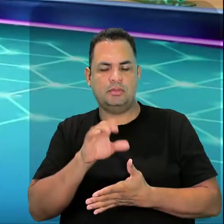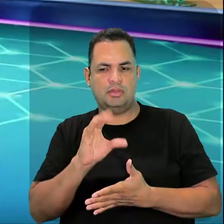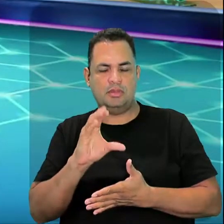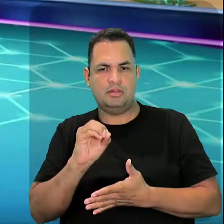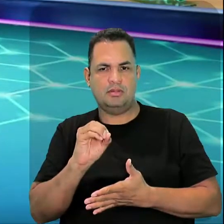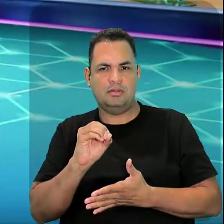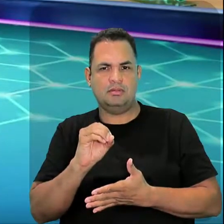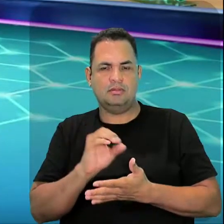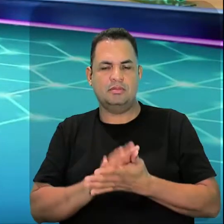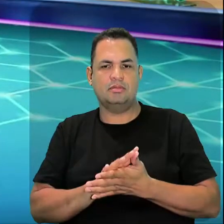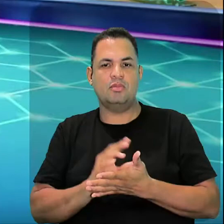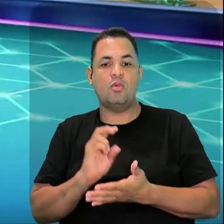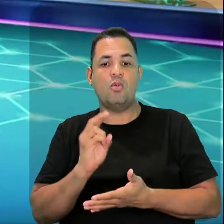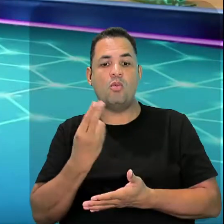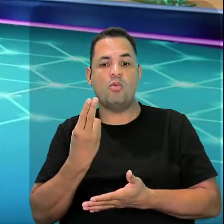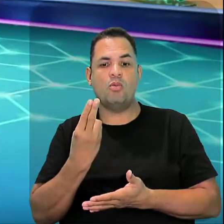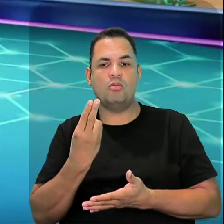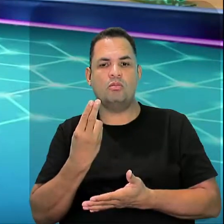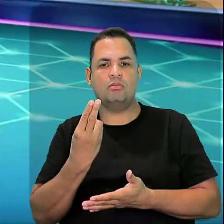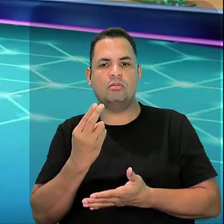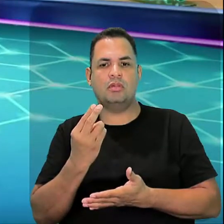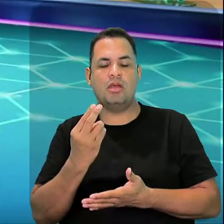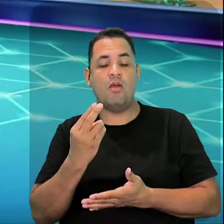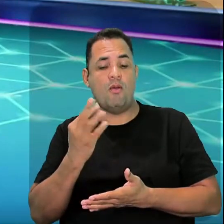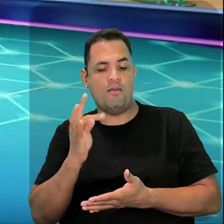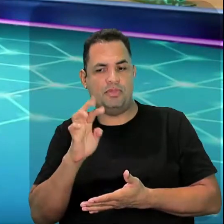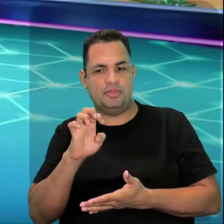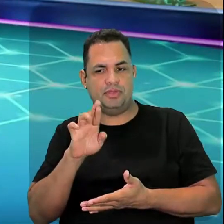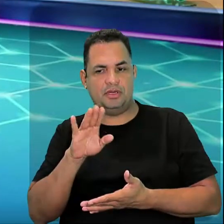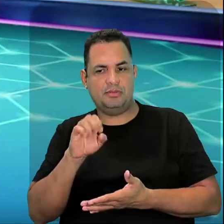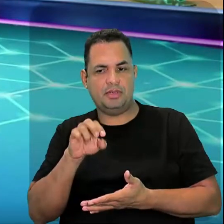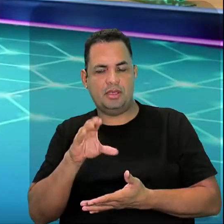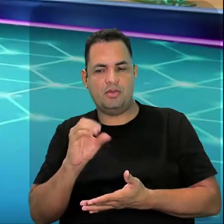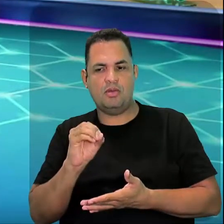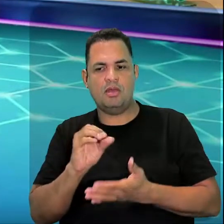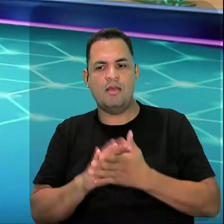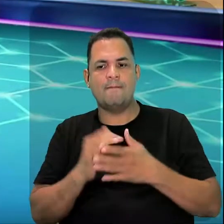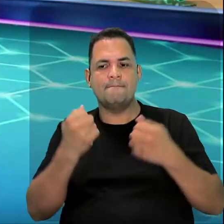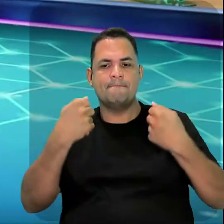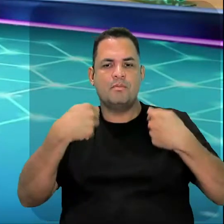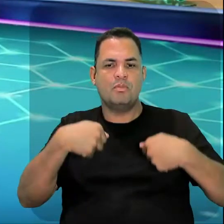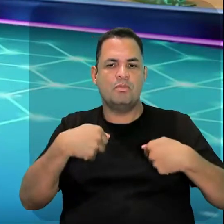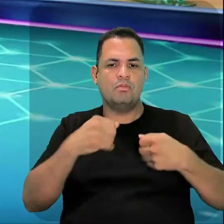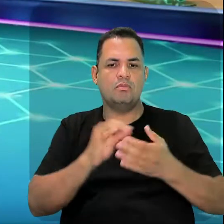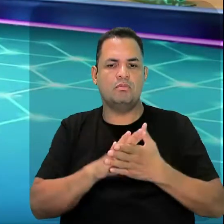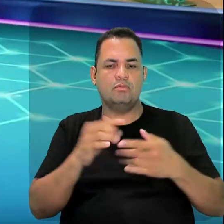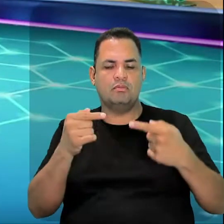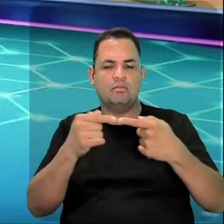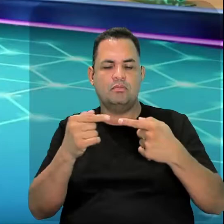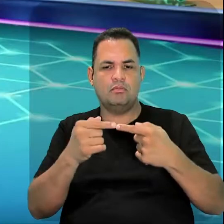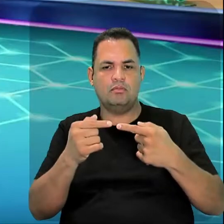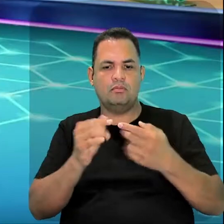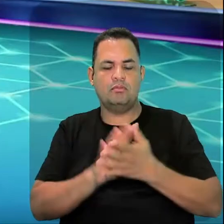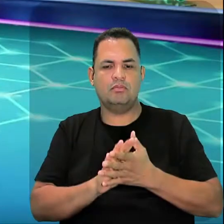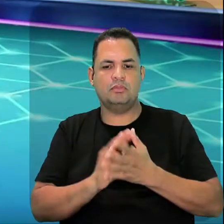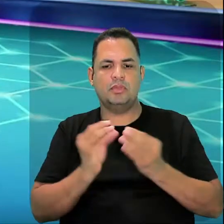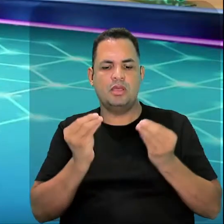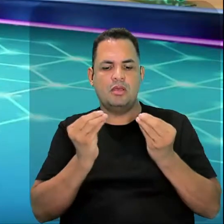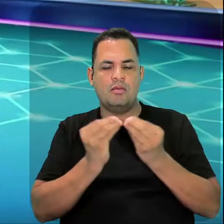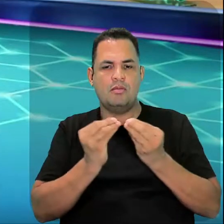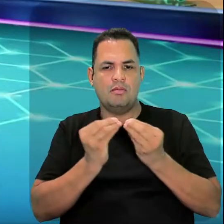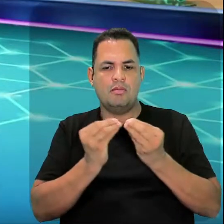ou a um trímero. Então, essas são as possibilidades de ligação para no final a gente ter uma